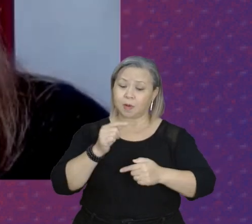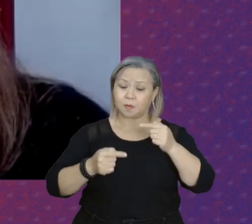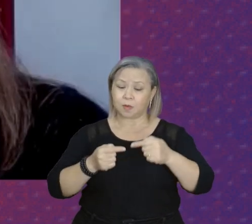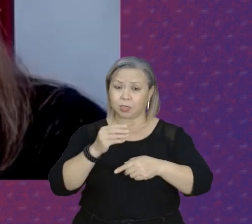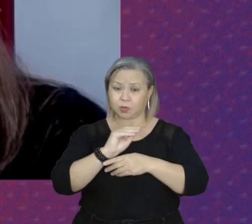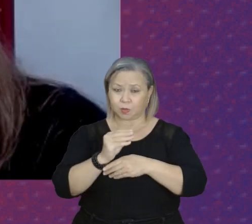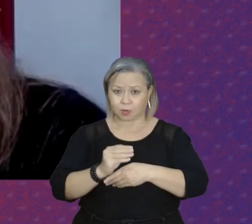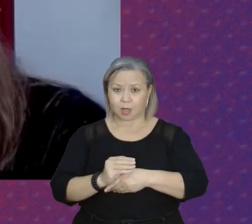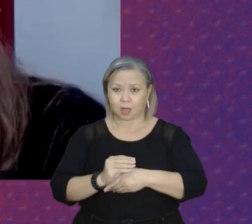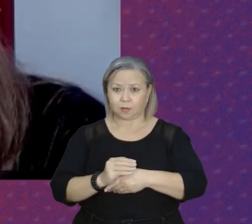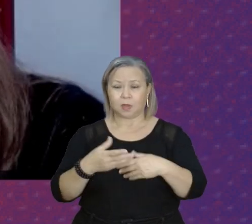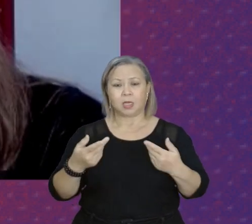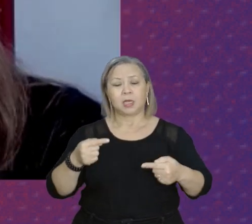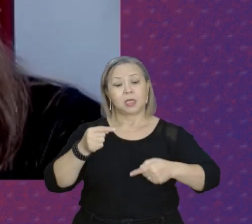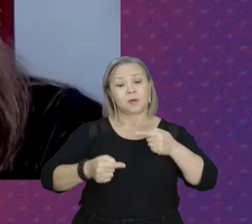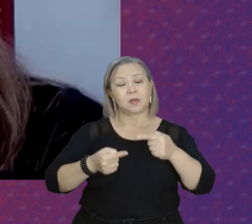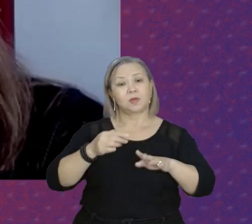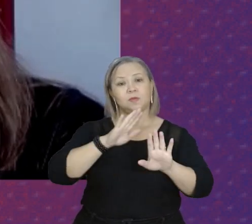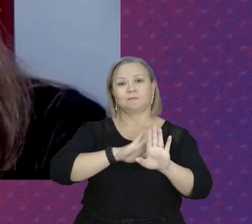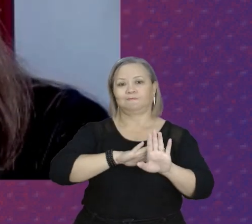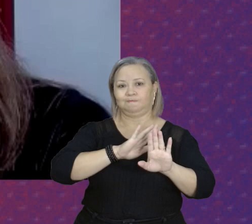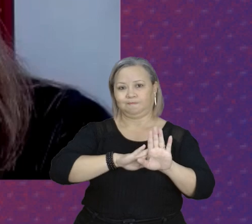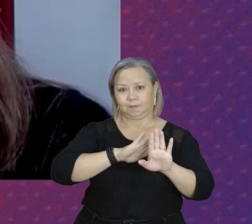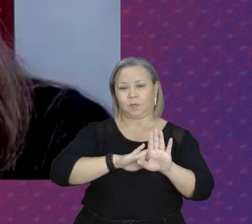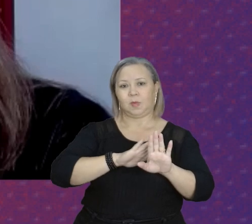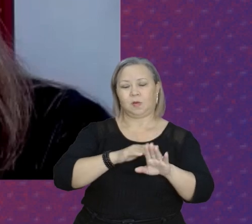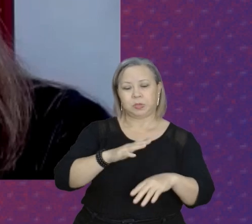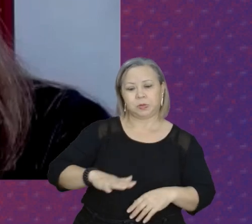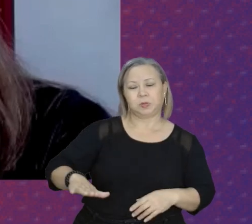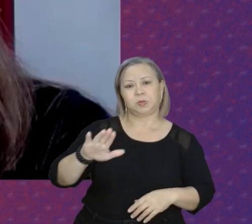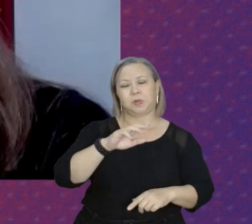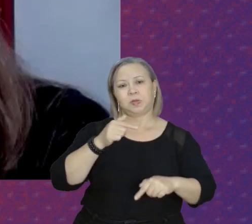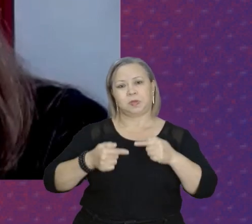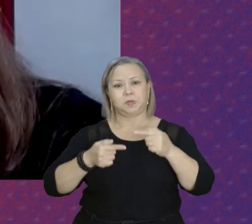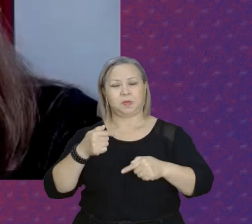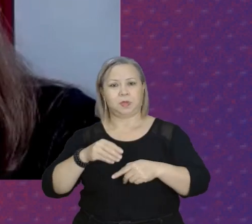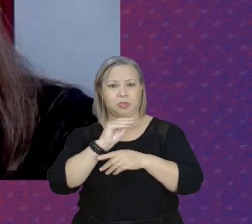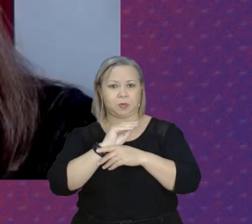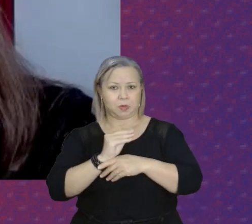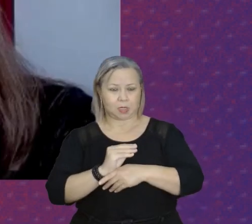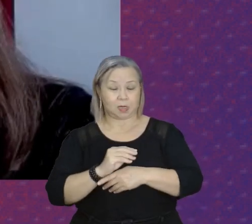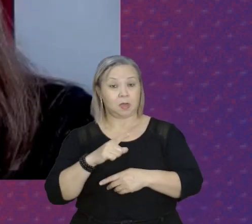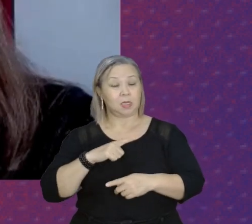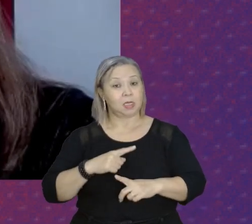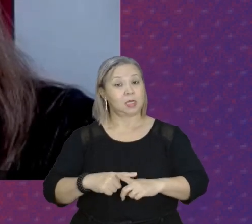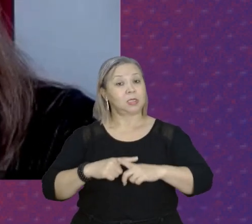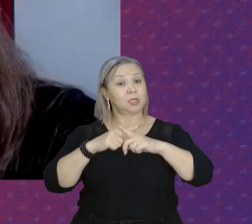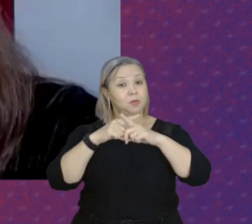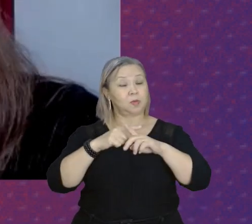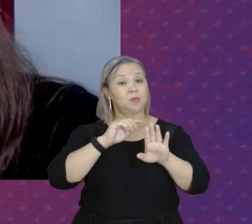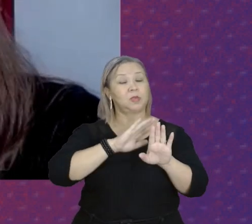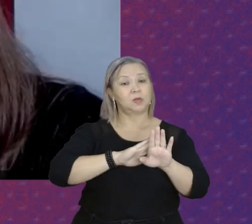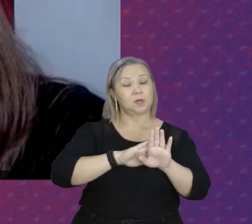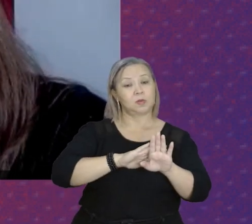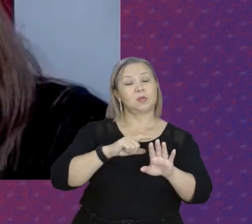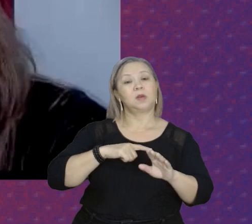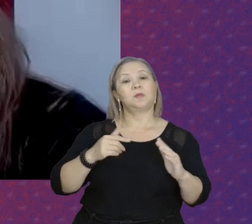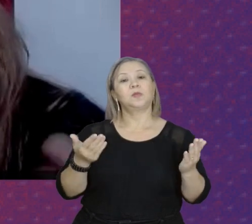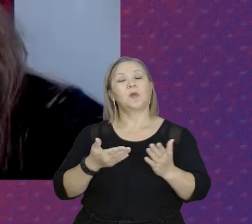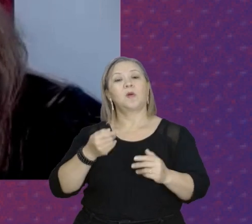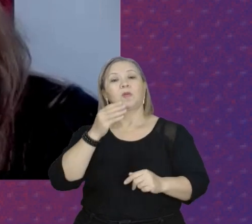Mas também a gente tem disputas ideológicas em torno das políticas de cuidado. A gente tem, hoje no Brasil,